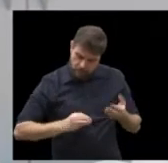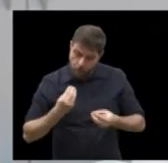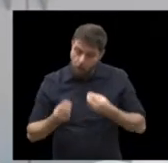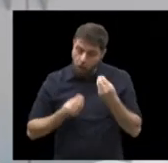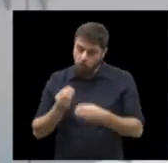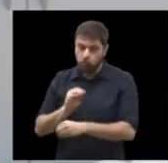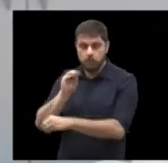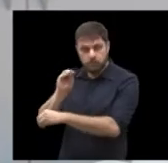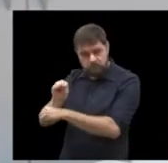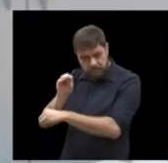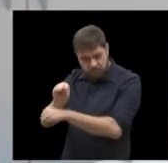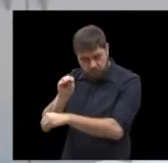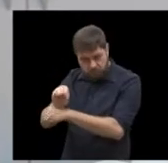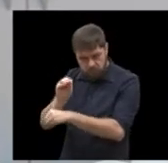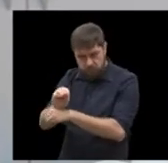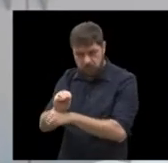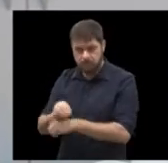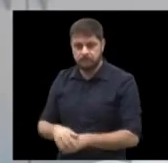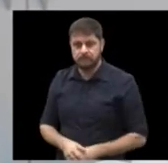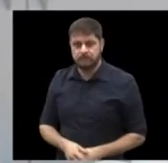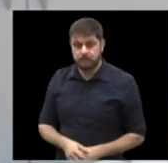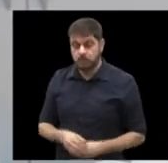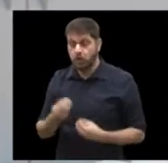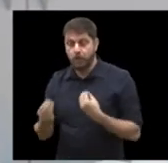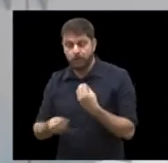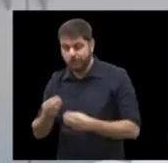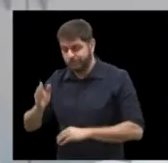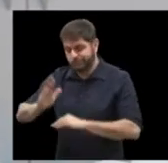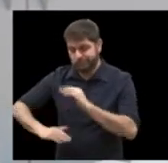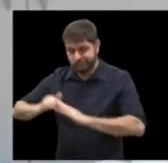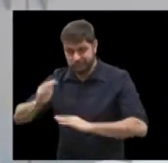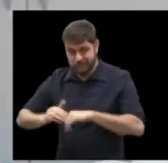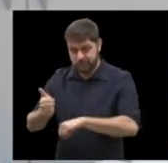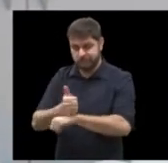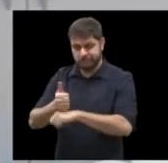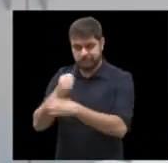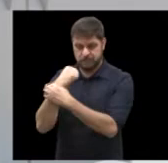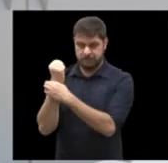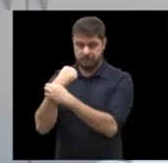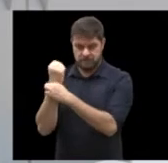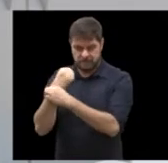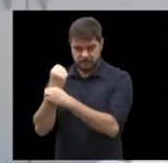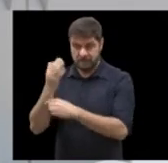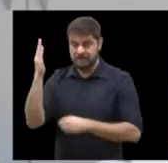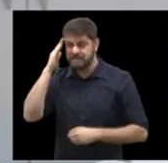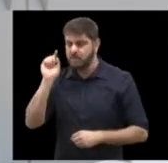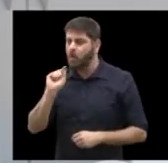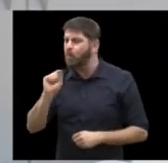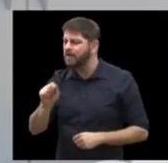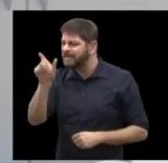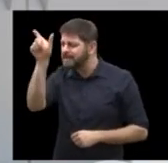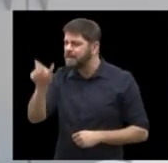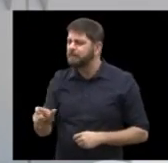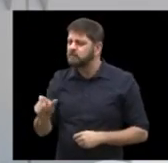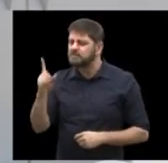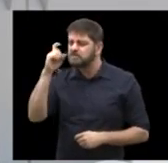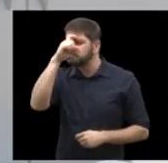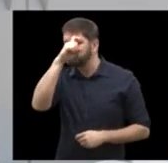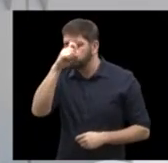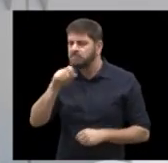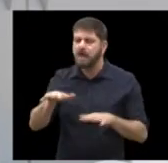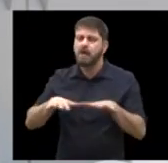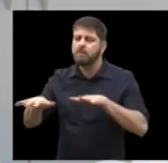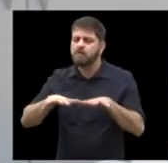de tratamento que a gente vá poder fazer com ele a partir do momento que a gente diagnostica a disfunção que ele vem apresentando. Ele